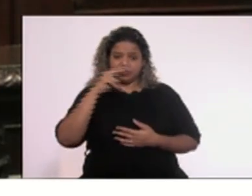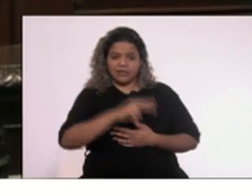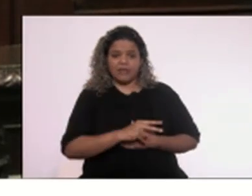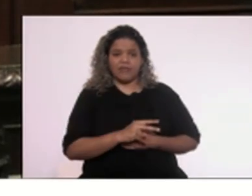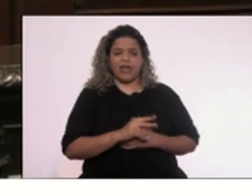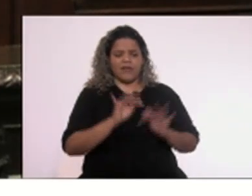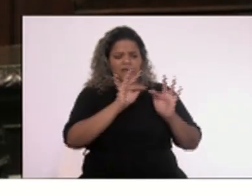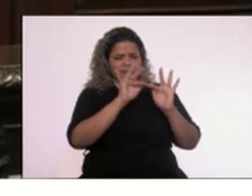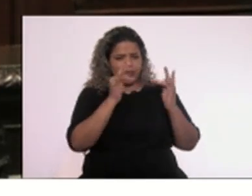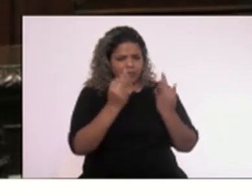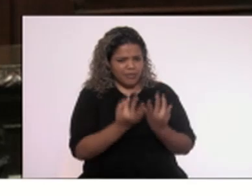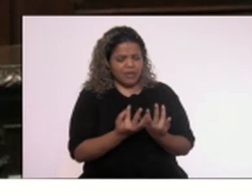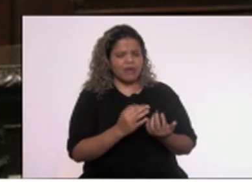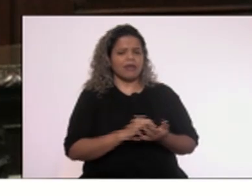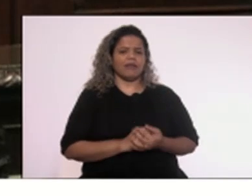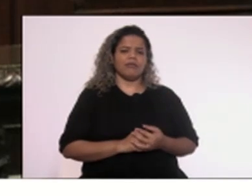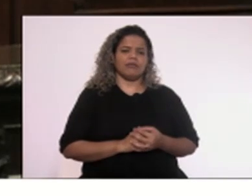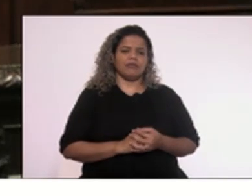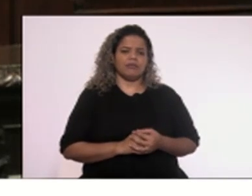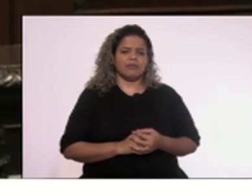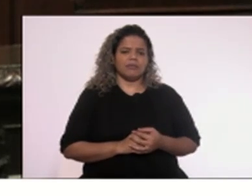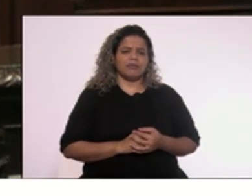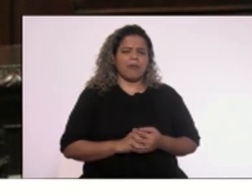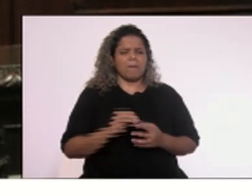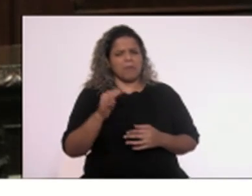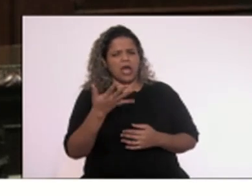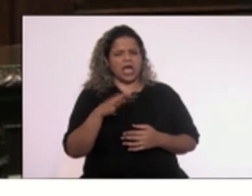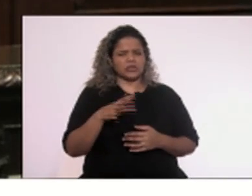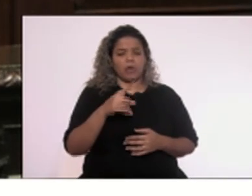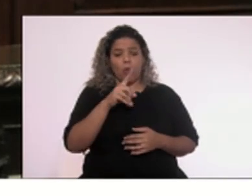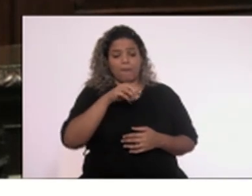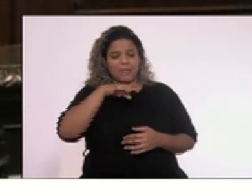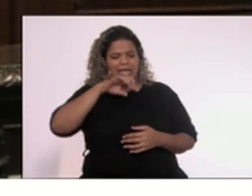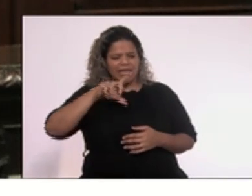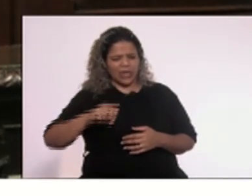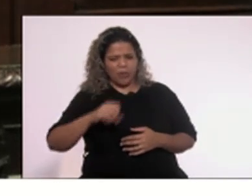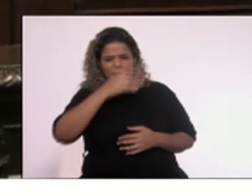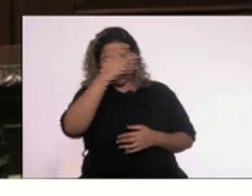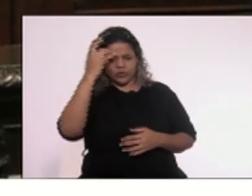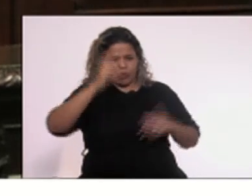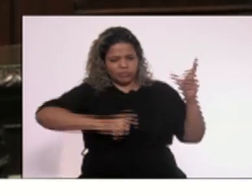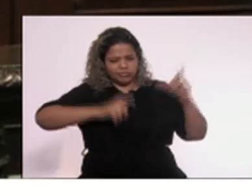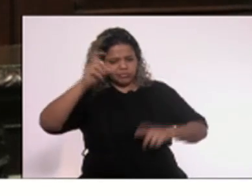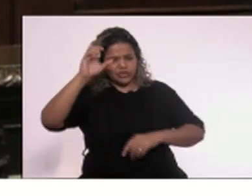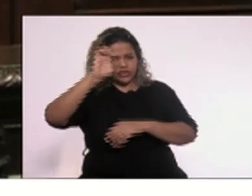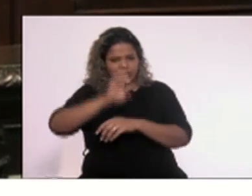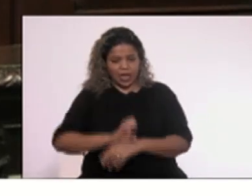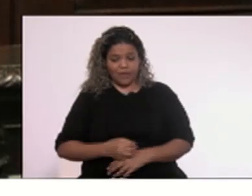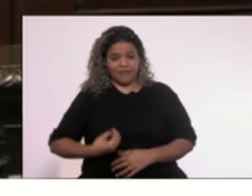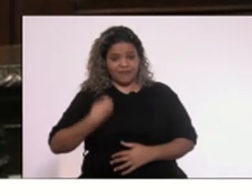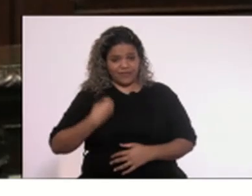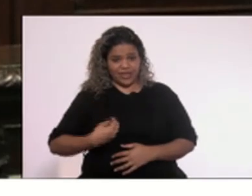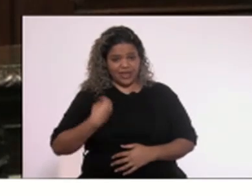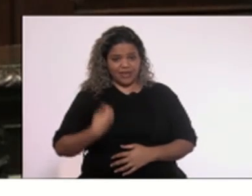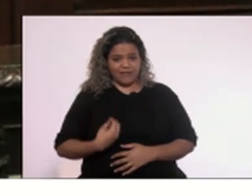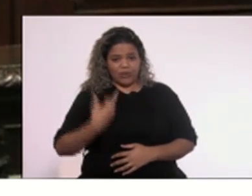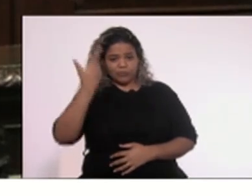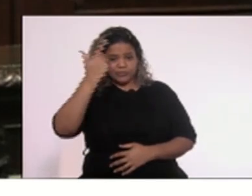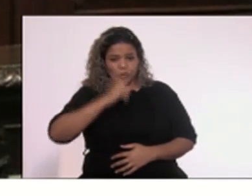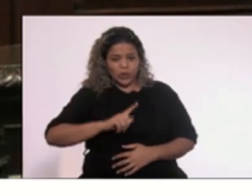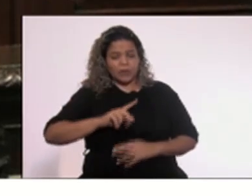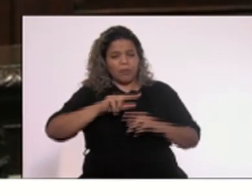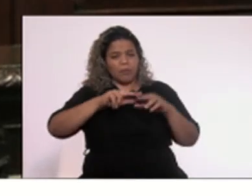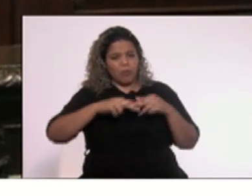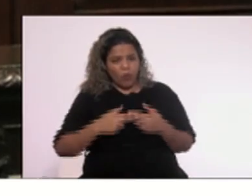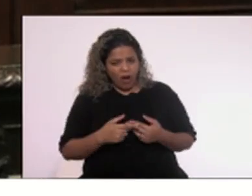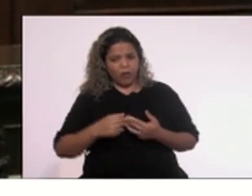seus familiares, cerca de 1 milhão de pessoas nesse estado vivem e